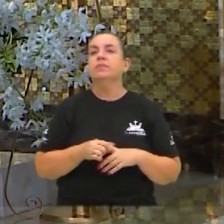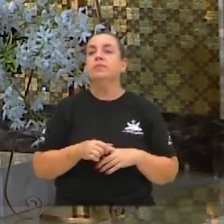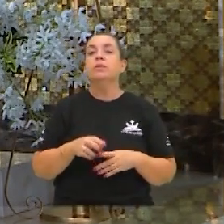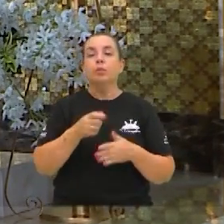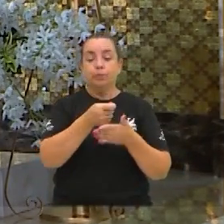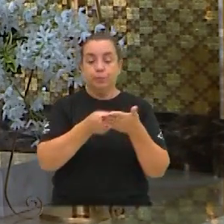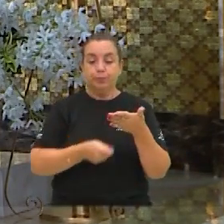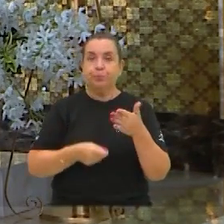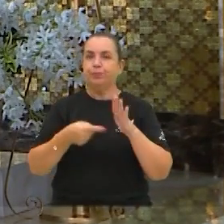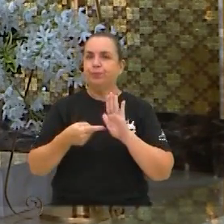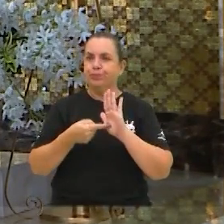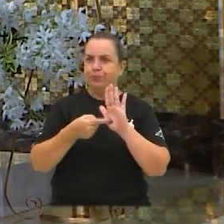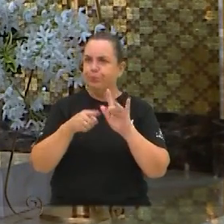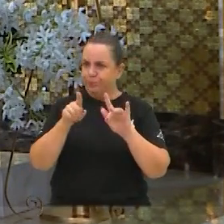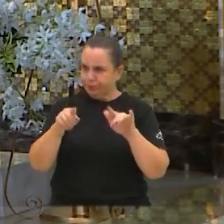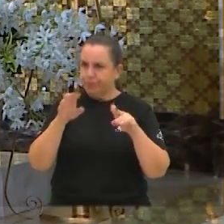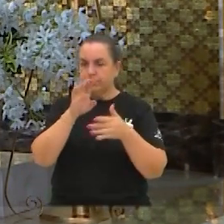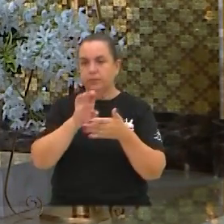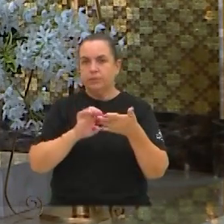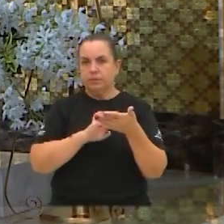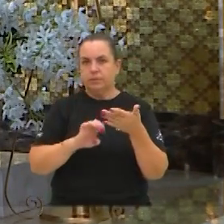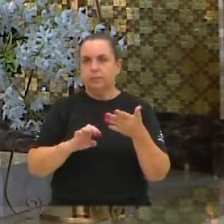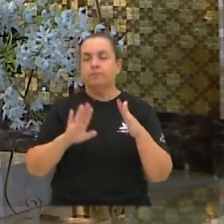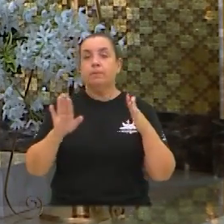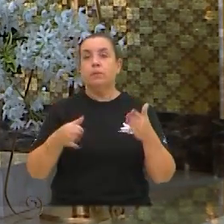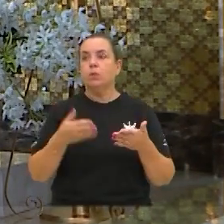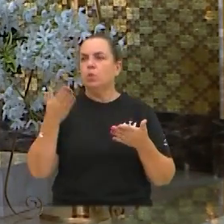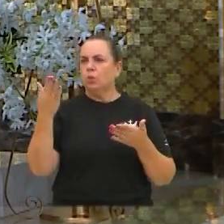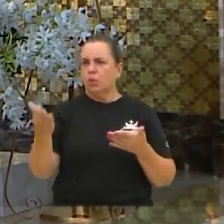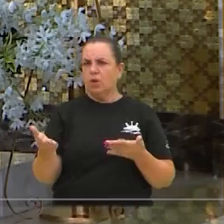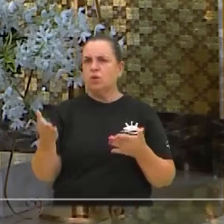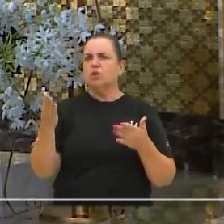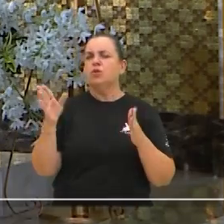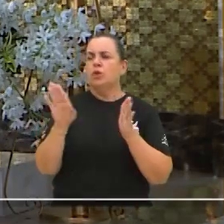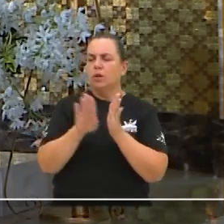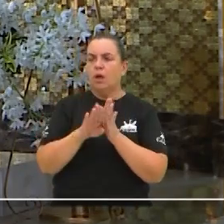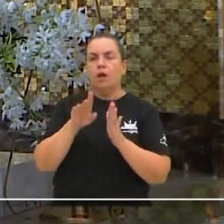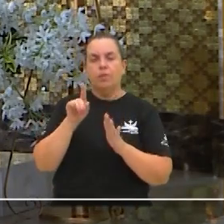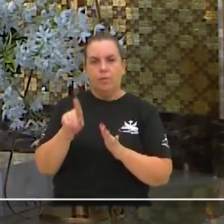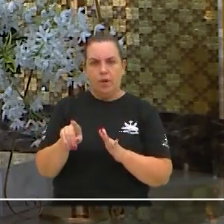nos fala que quando lá chegaram,